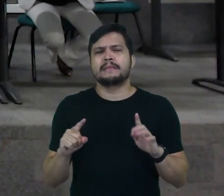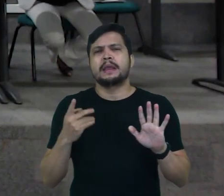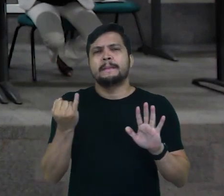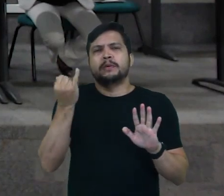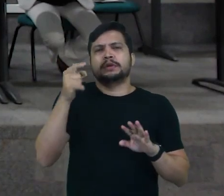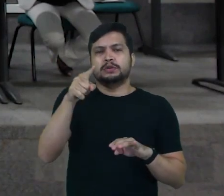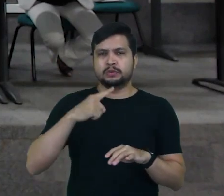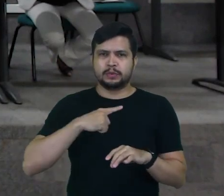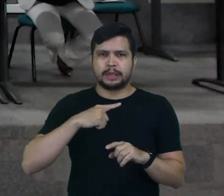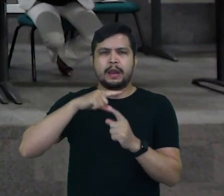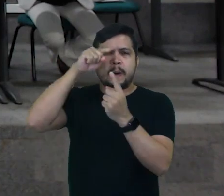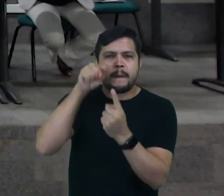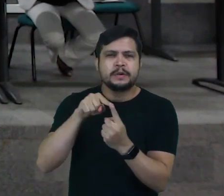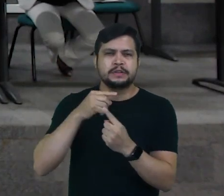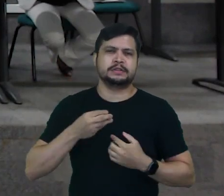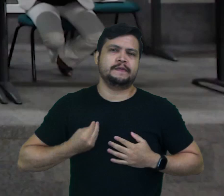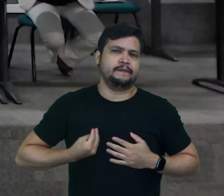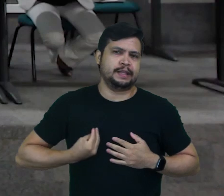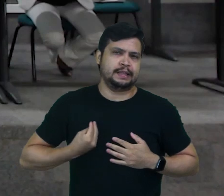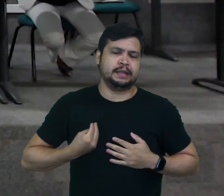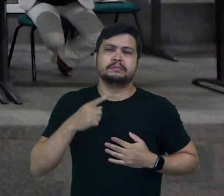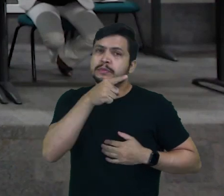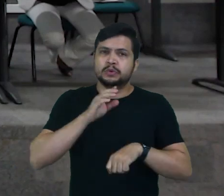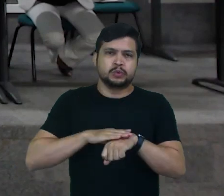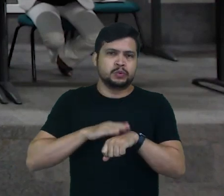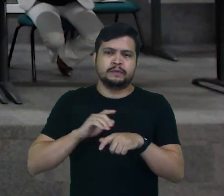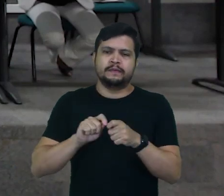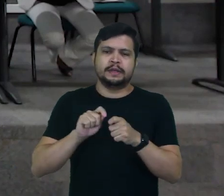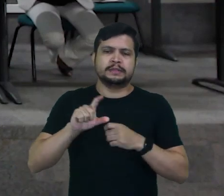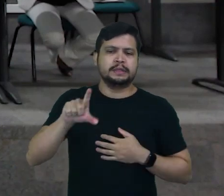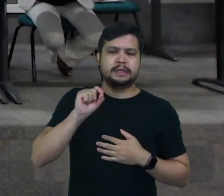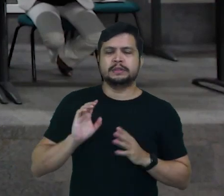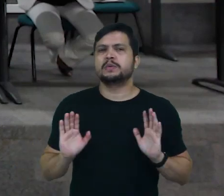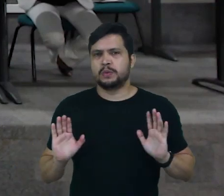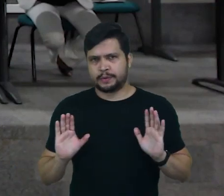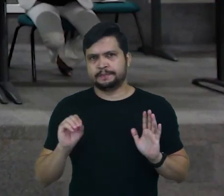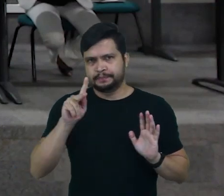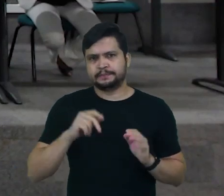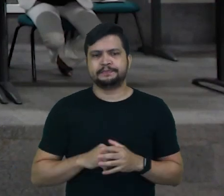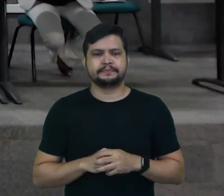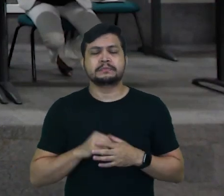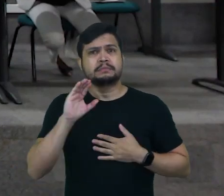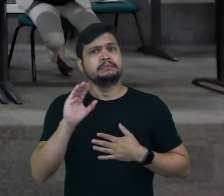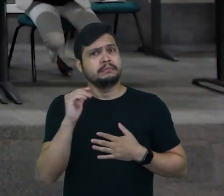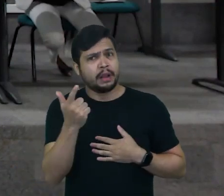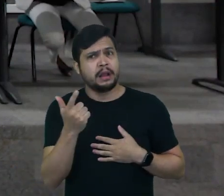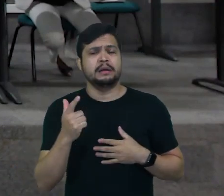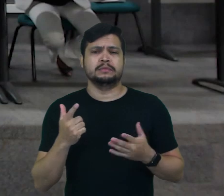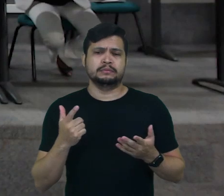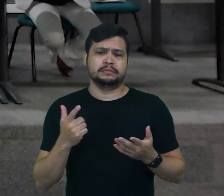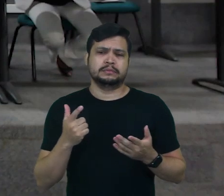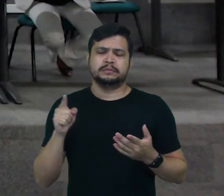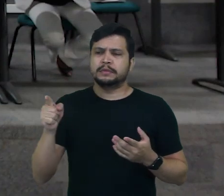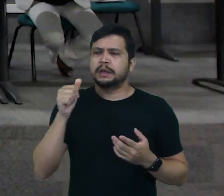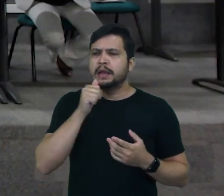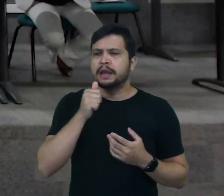Agora, é importante que você tenha suas metas de vida, suas coisas, você faça a sua escolha. É claro que